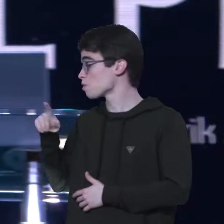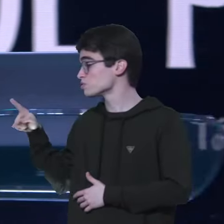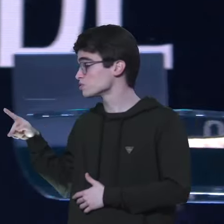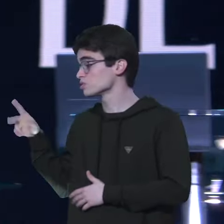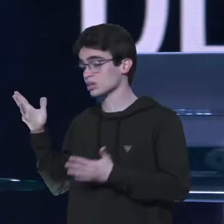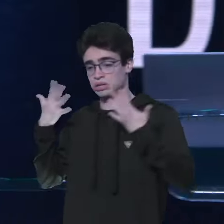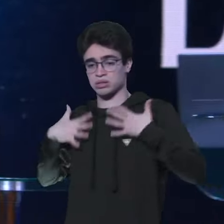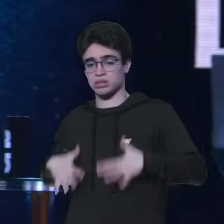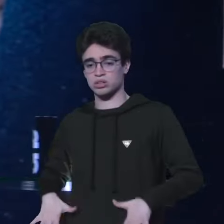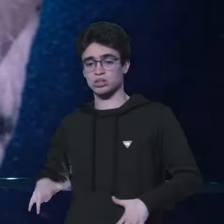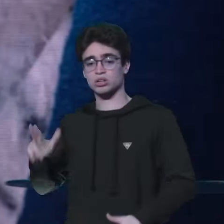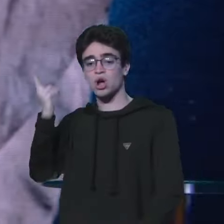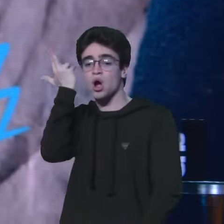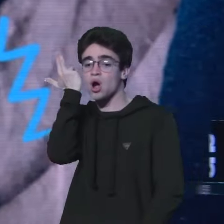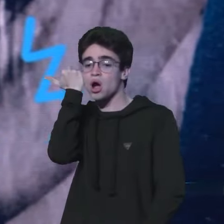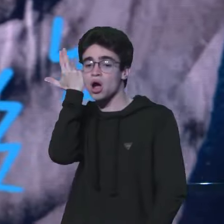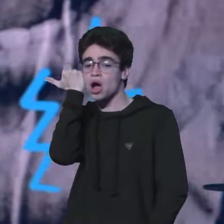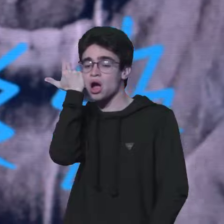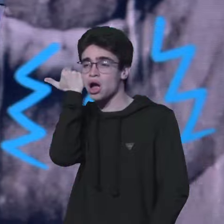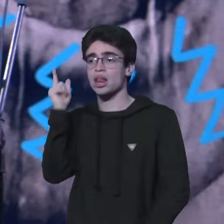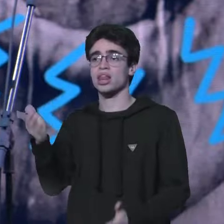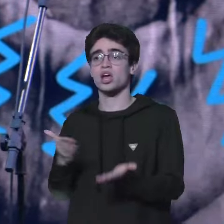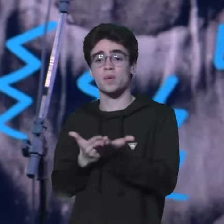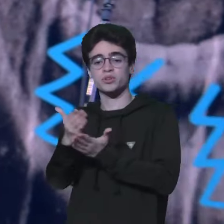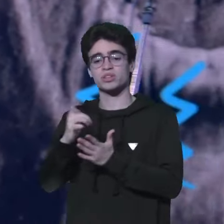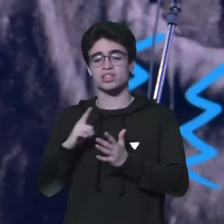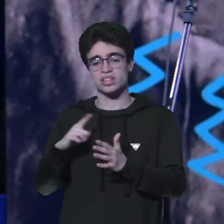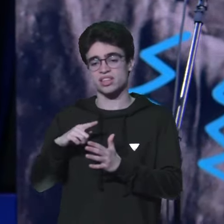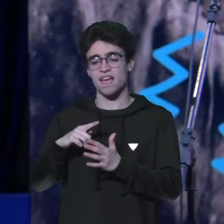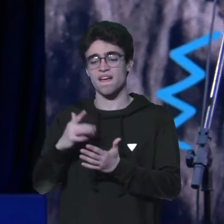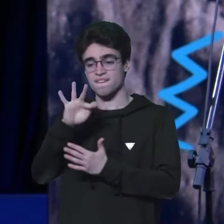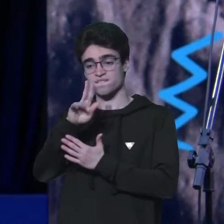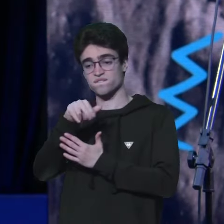de coelho e começou a cantar funk nos corredores do colégio.